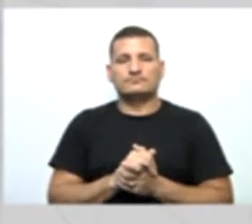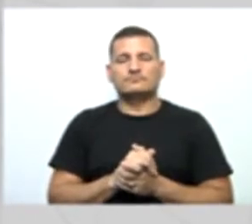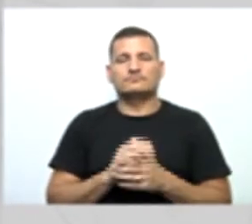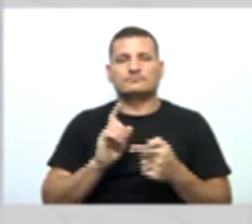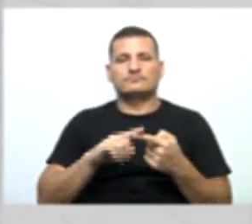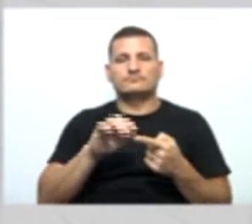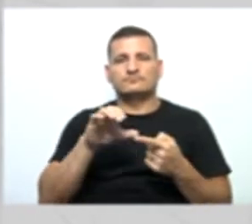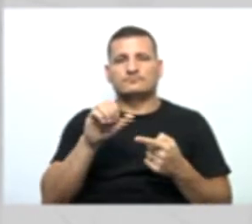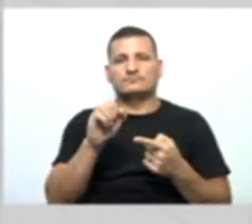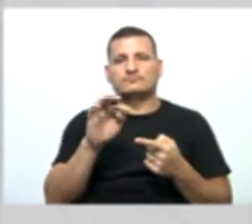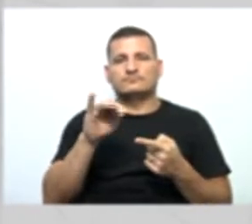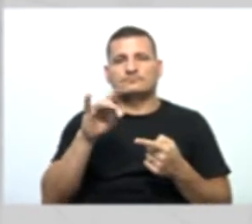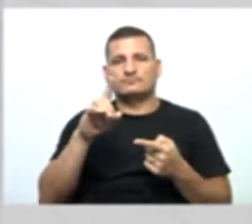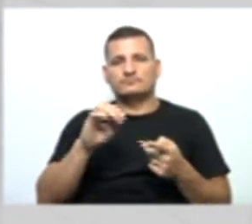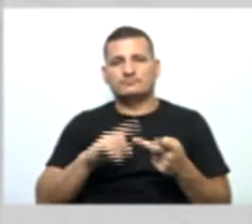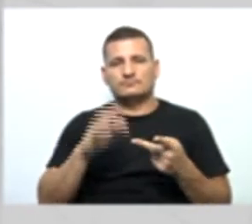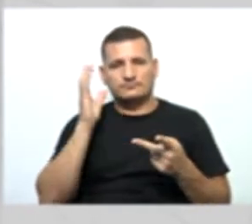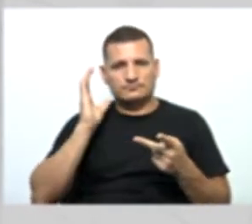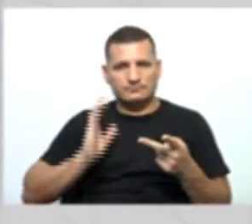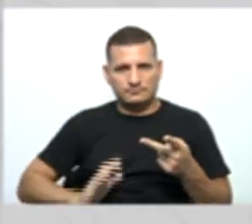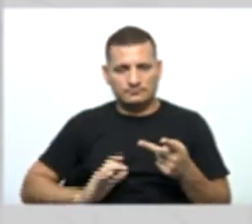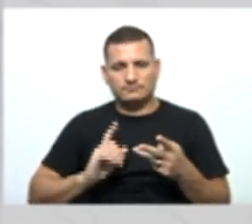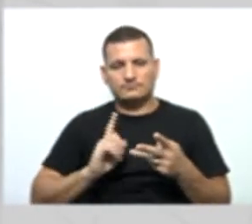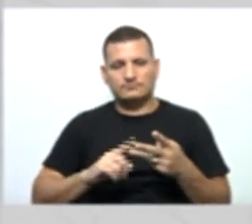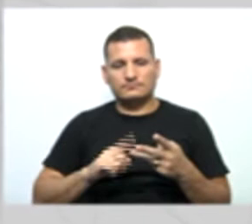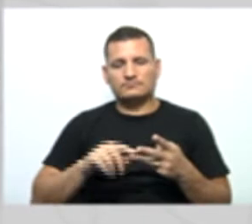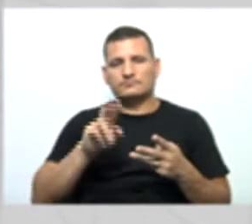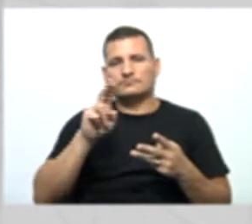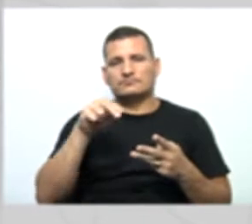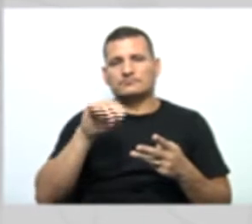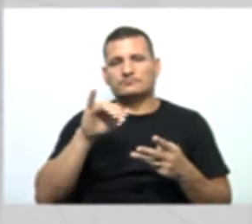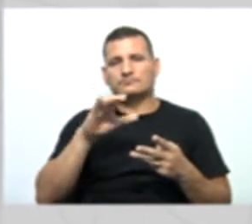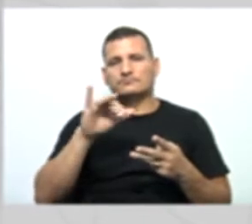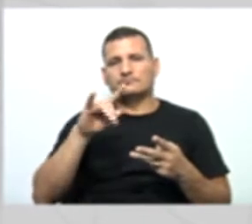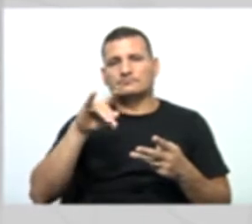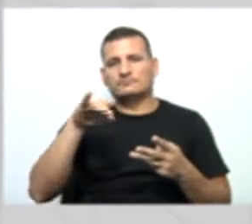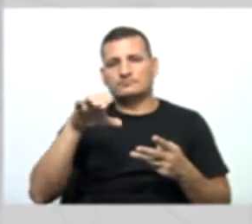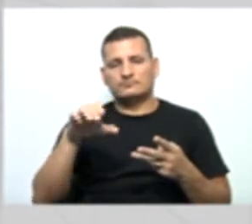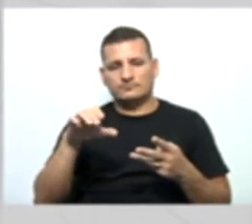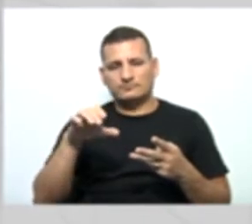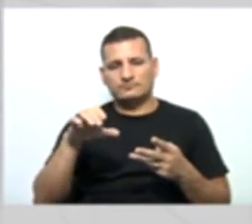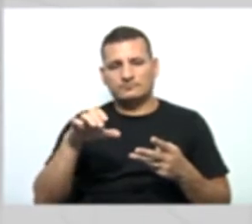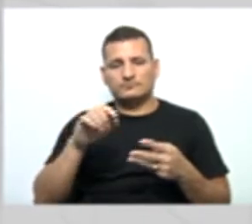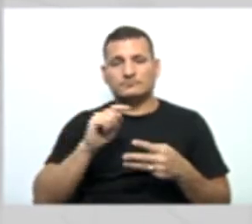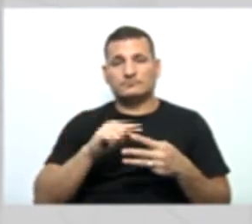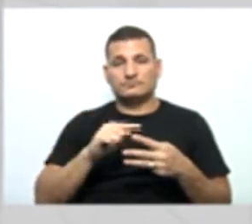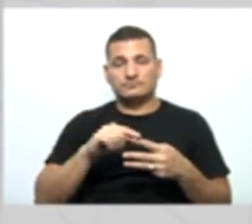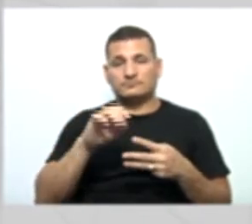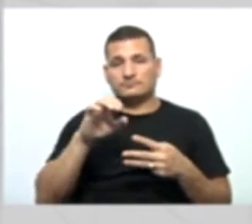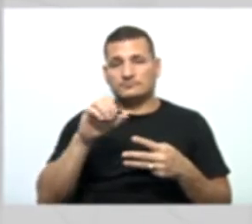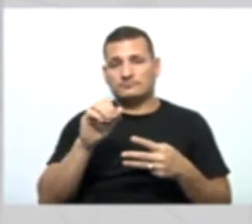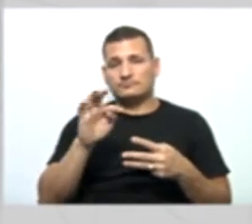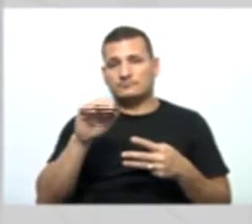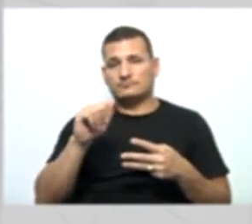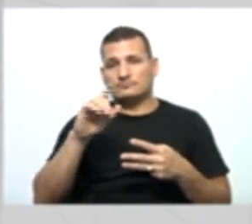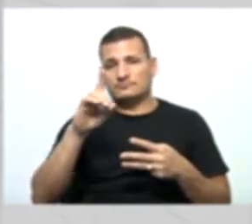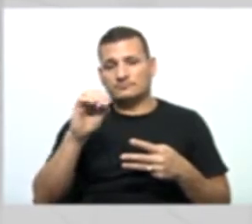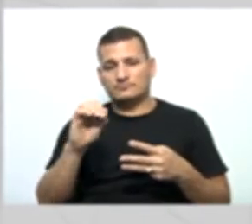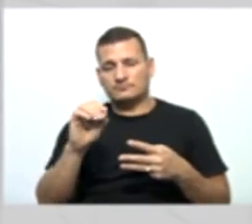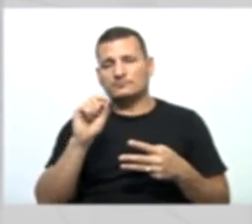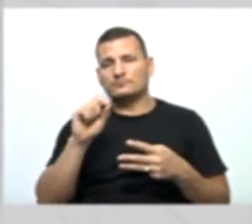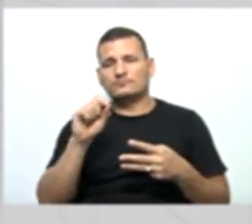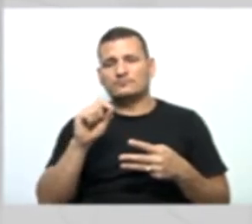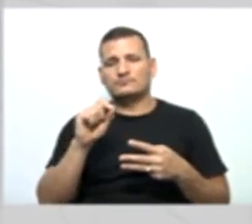estado, comportamento e unicidade. Quando nós estamos falando de estado de um objeto, nós estamos